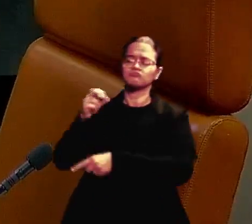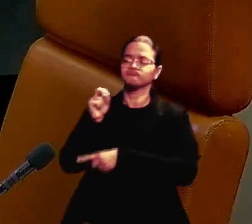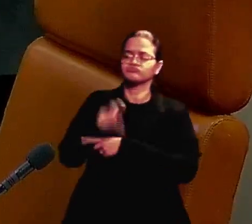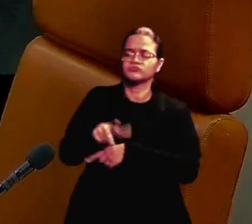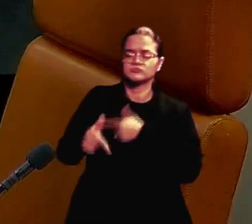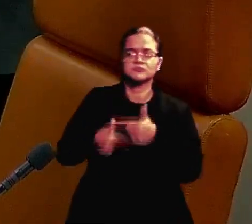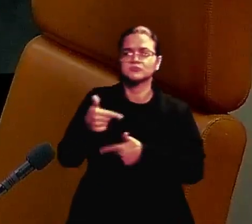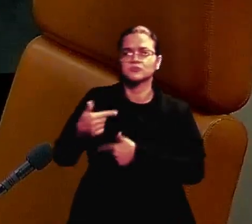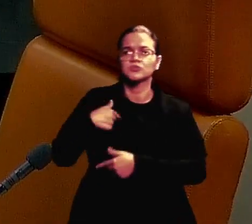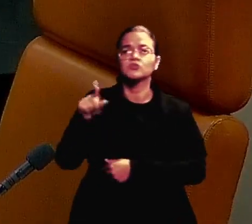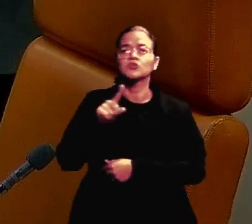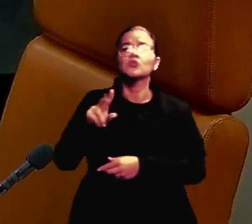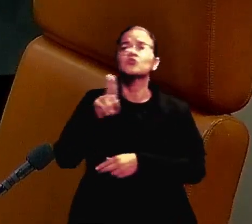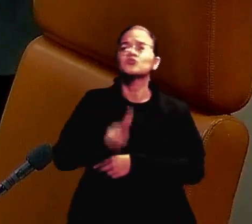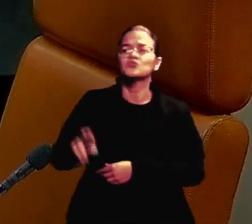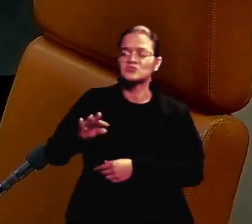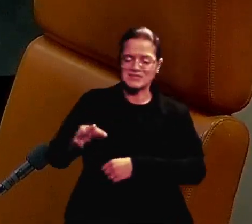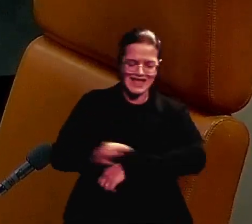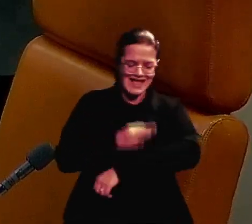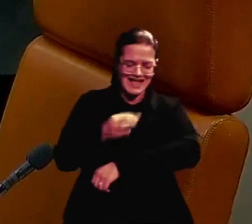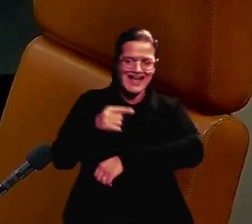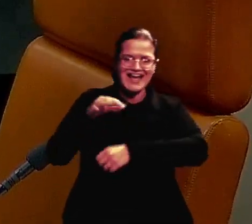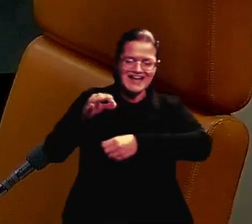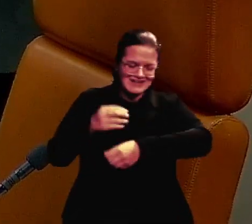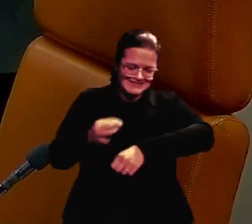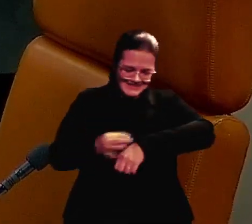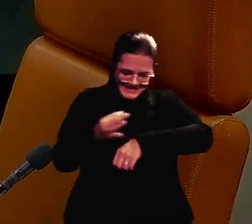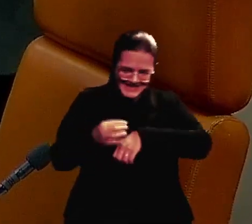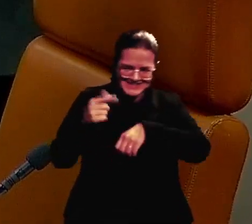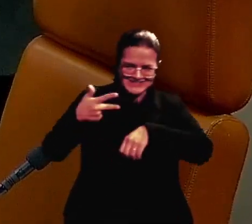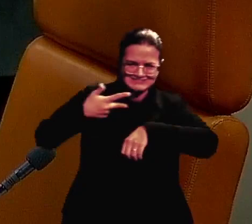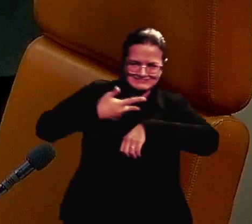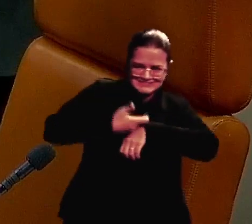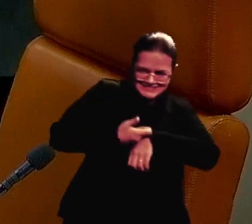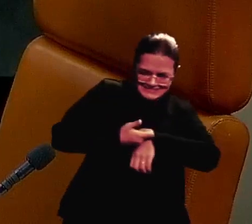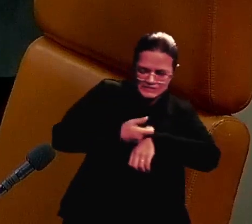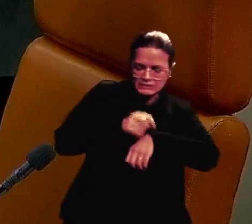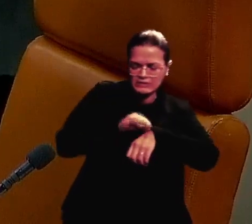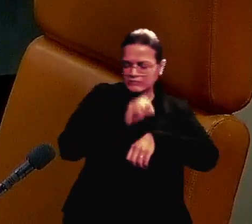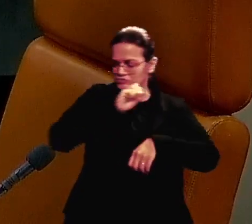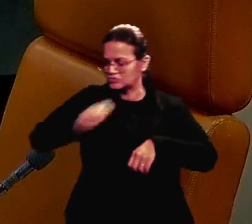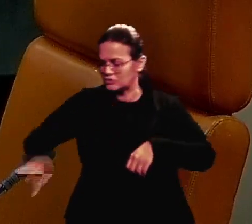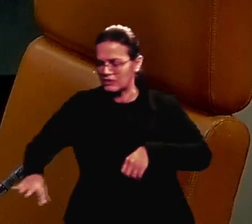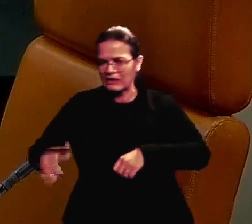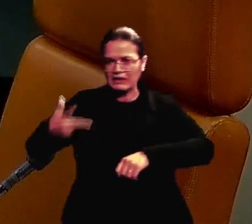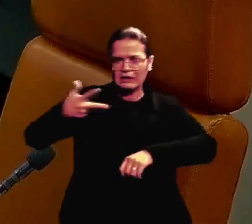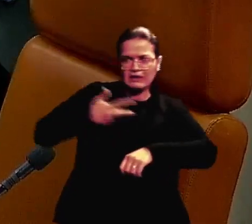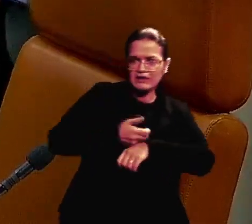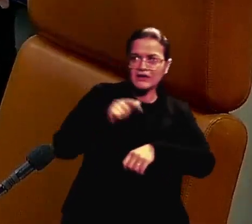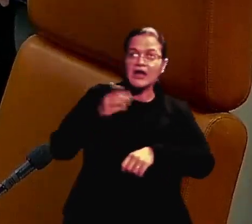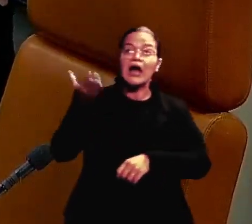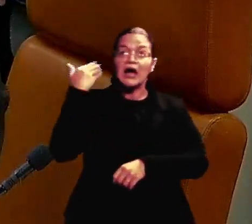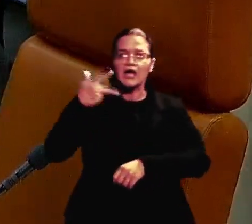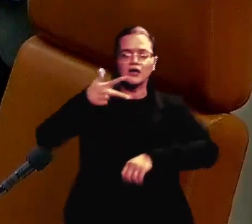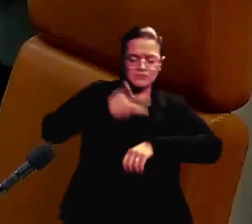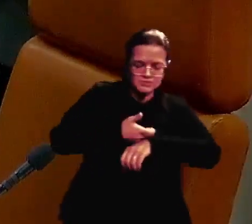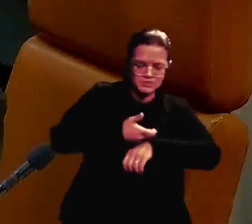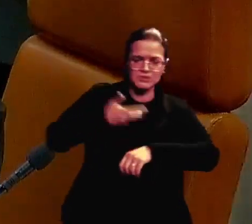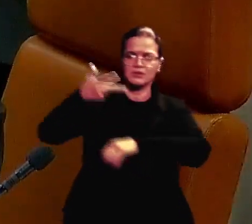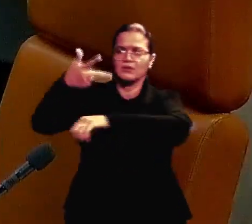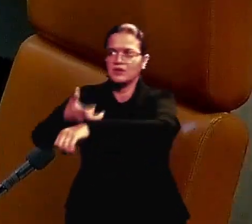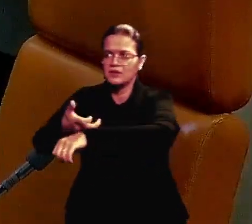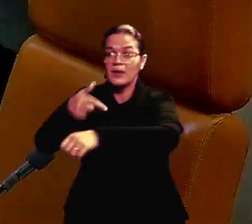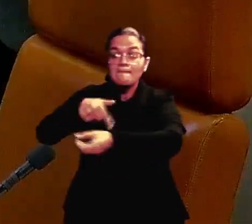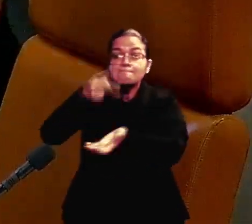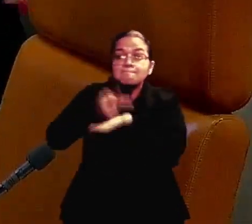serviço público, que não usava agulha descartável para fazer anestesia. Era agulha reutilizável, daquele jeito. Se a gente tivesse